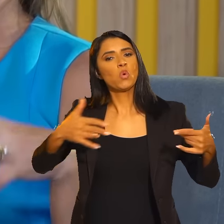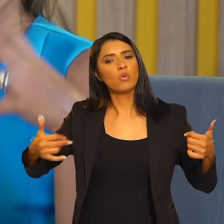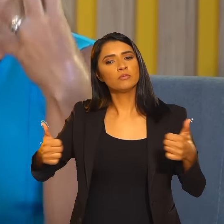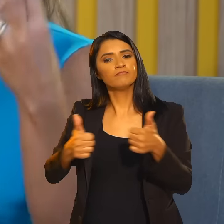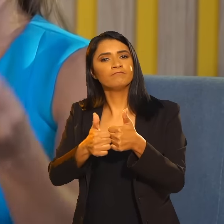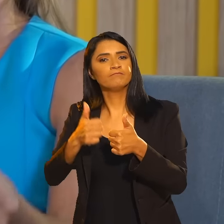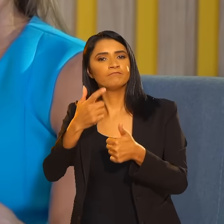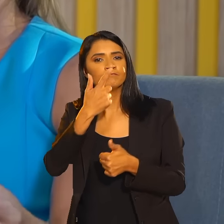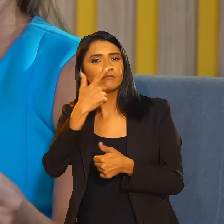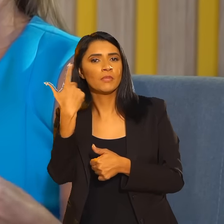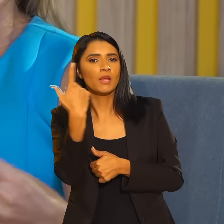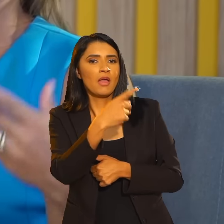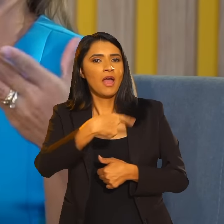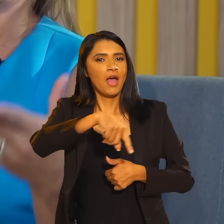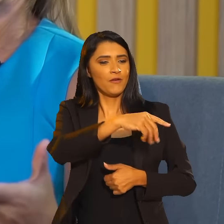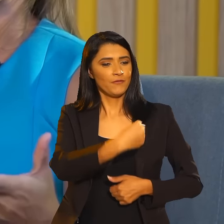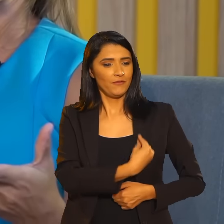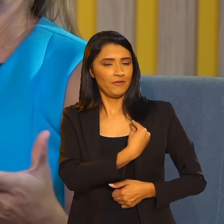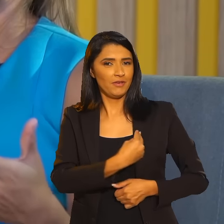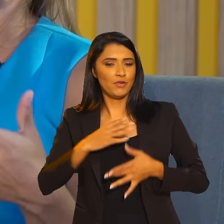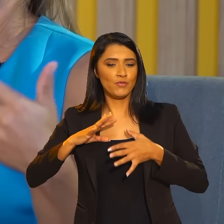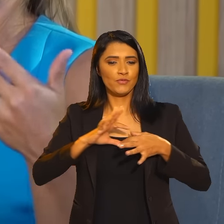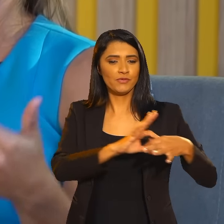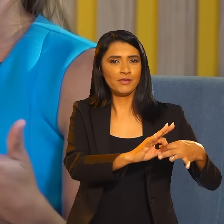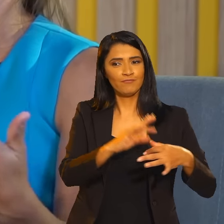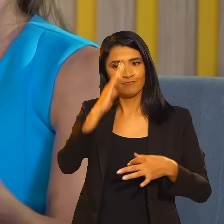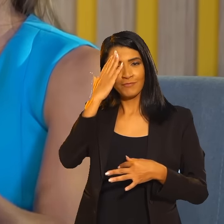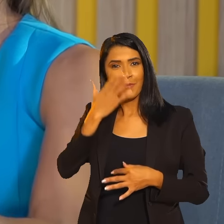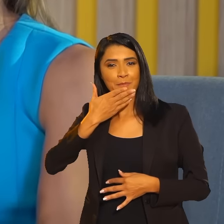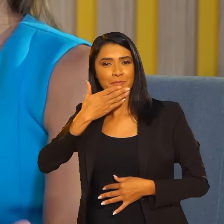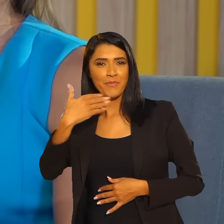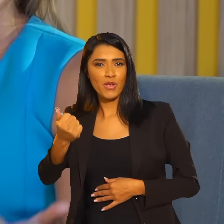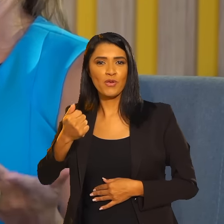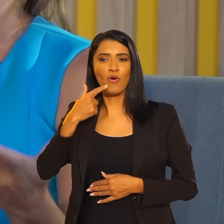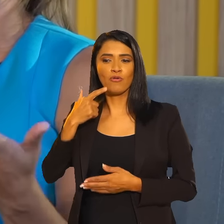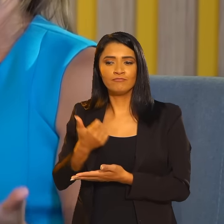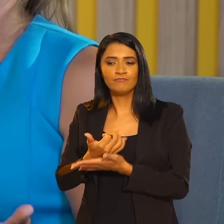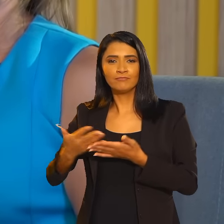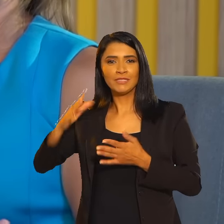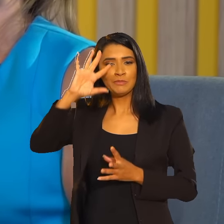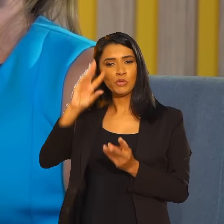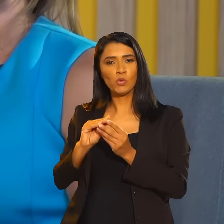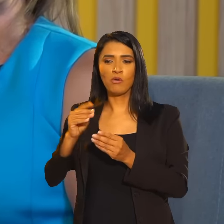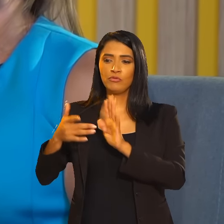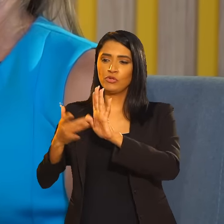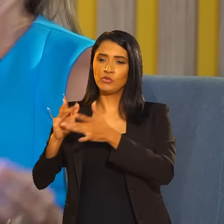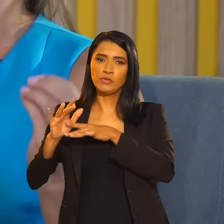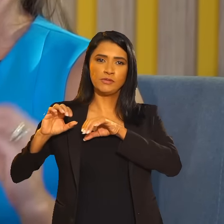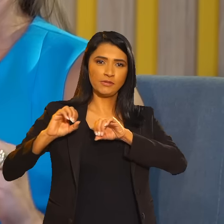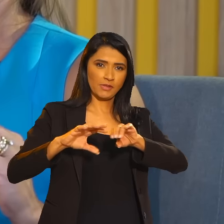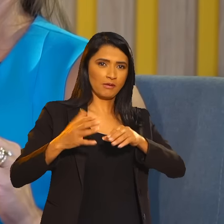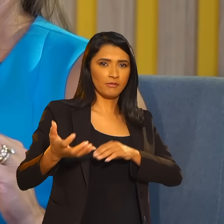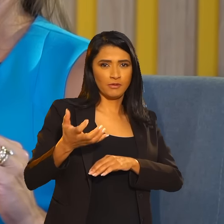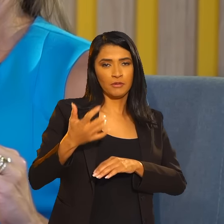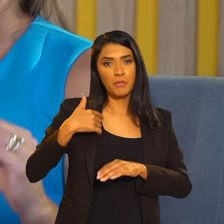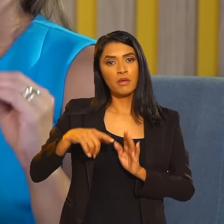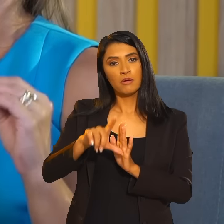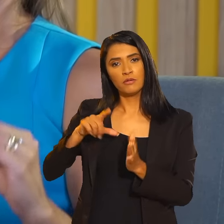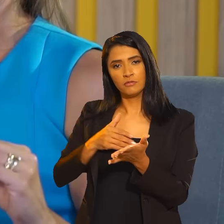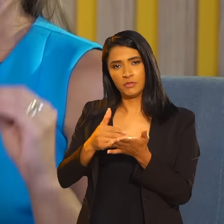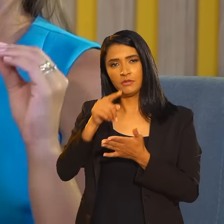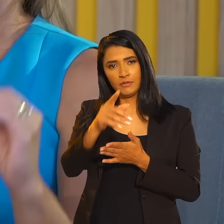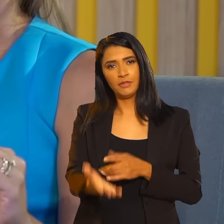mais próximas à sua realidade, ajudando as pessoas a entenderem de forma melhor as lições espirituais que ele queria trazer. Mas antes da gente começar,